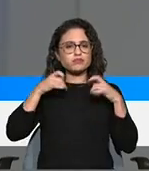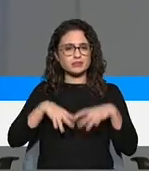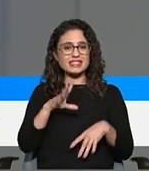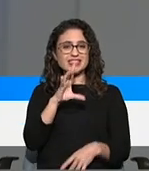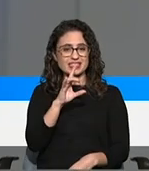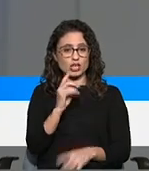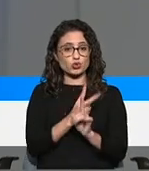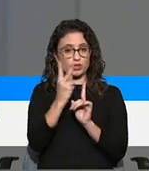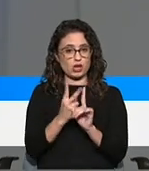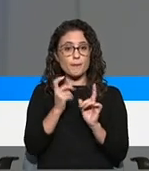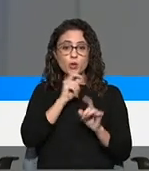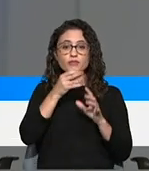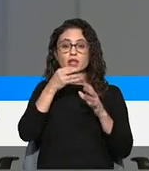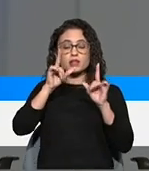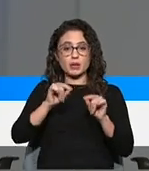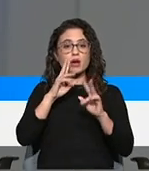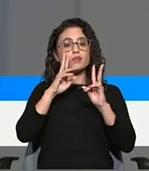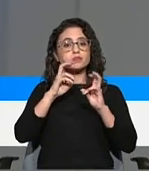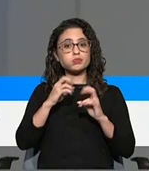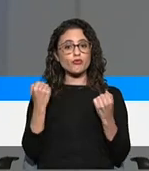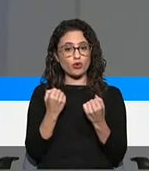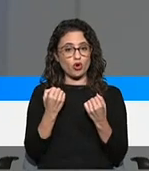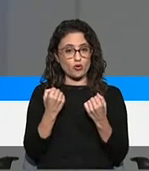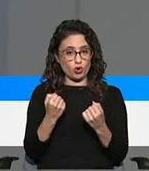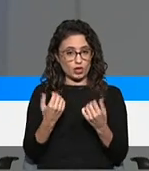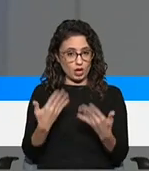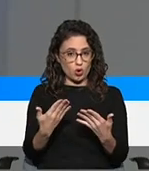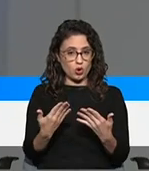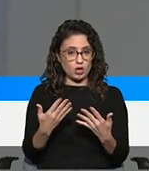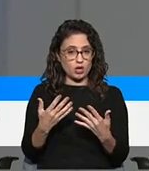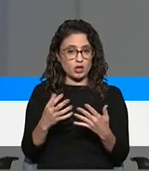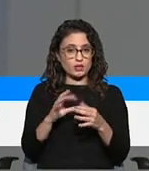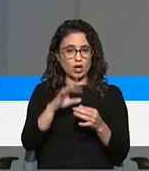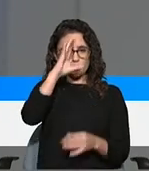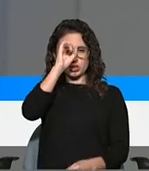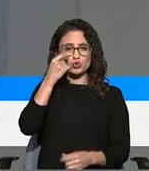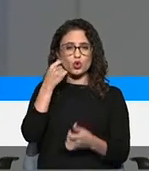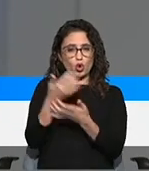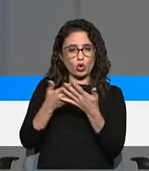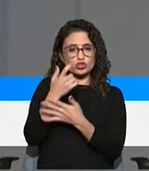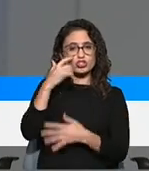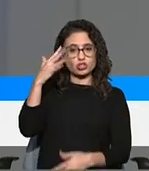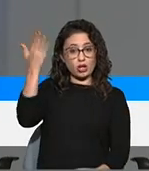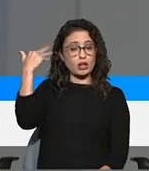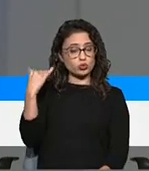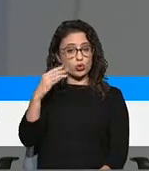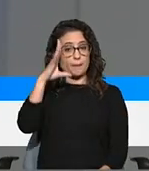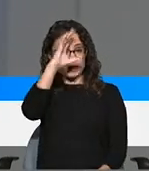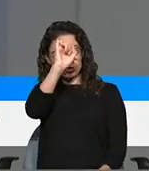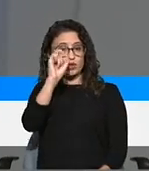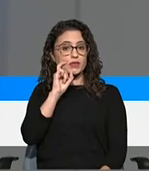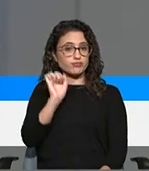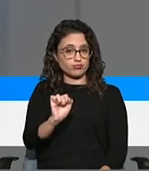podíamos falar ainda desta forte investigação que se passa sobre o Ministro dos negócios estrangeiros à altura ministro da Defesa sobre o hospital